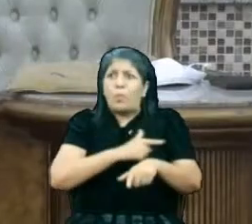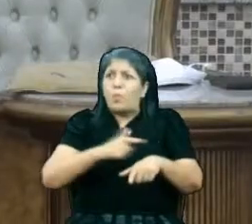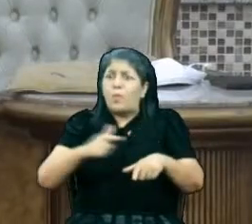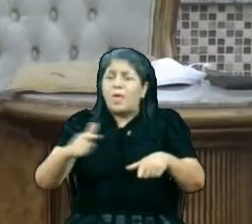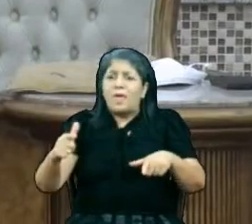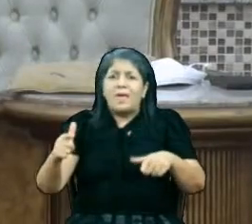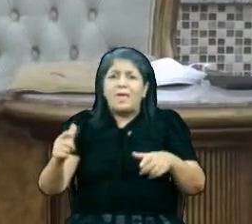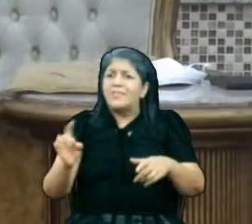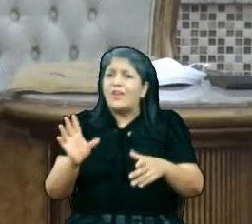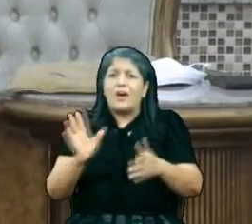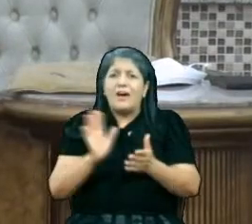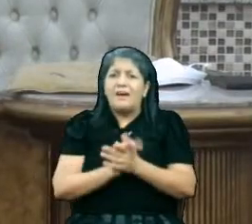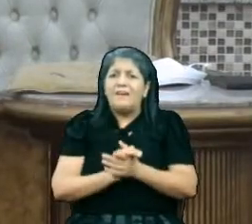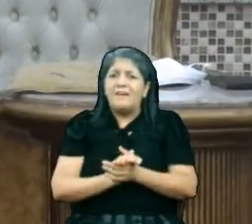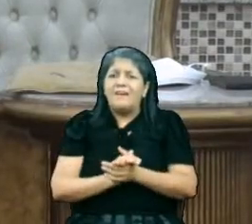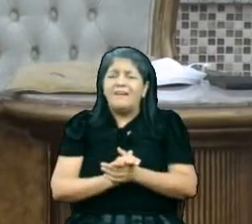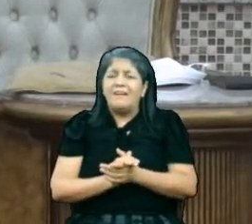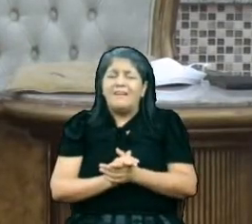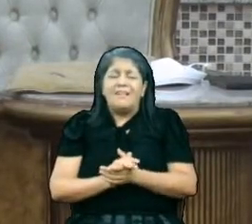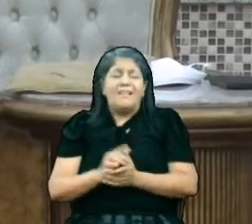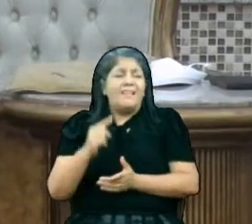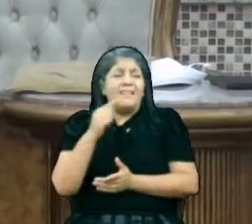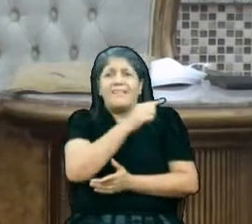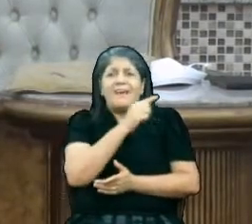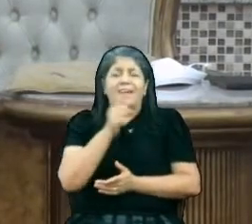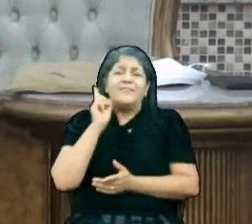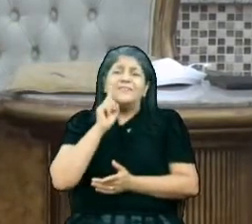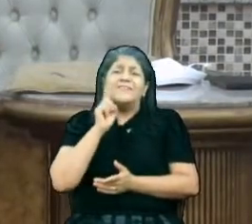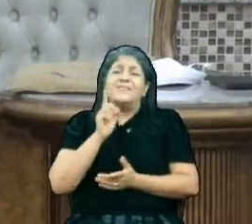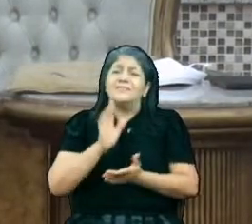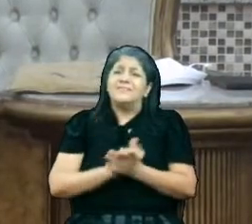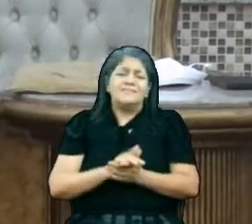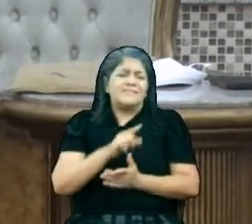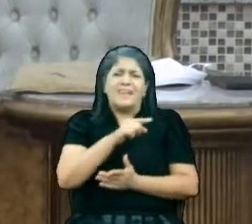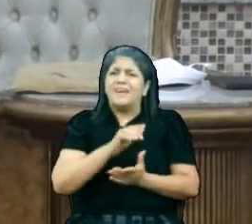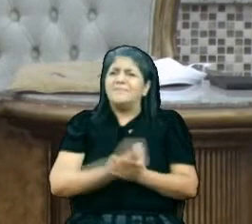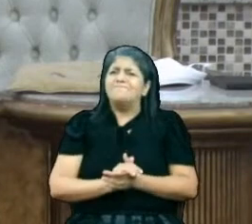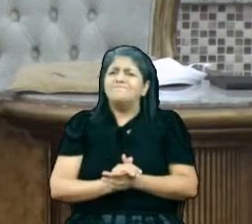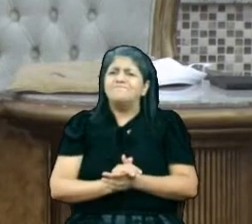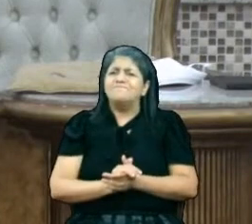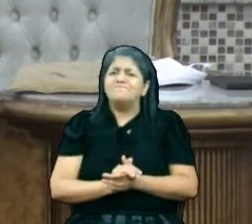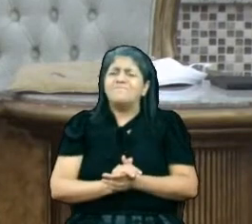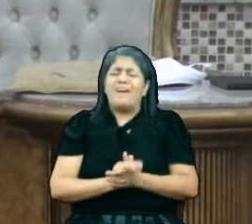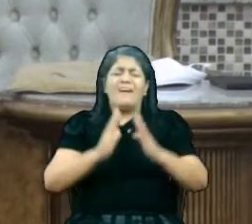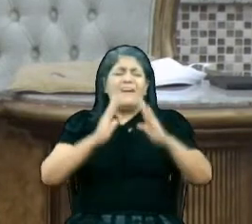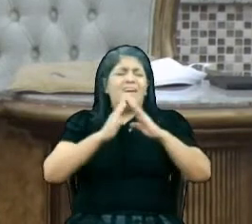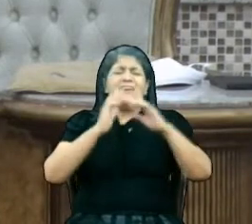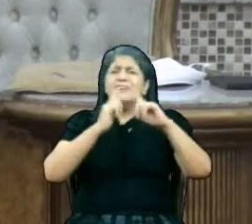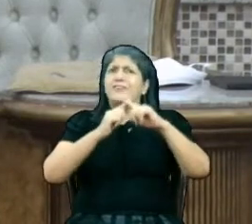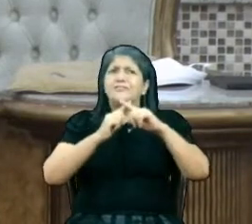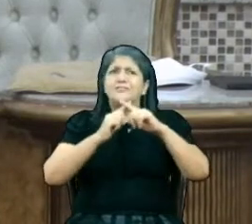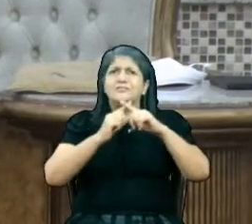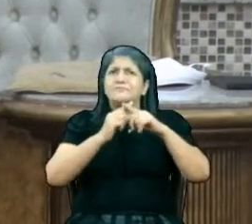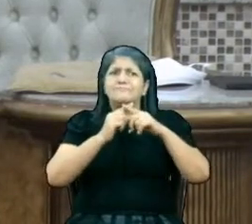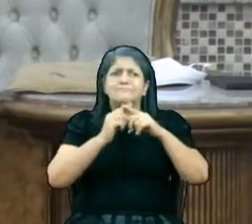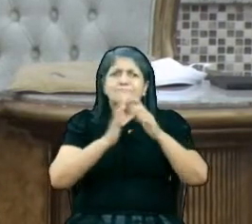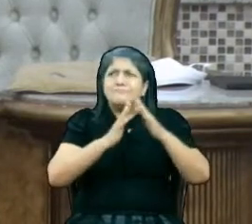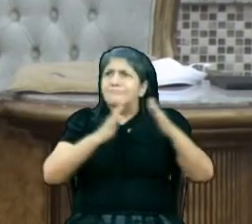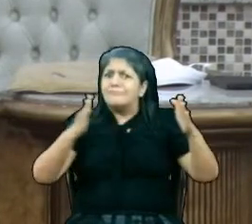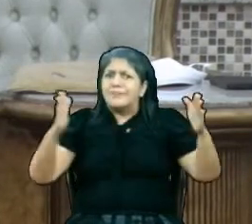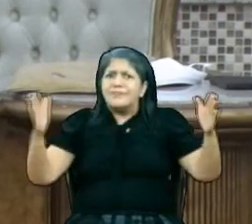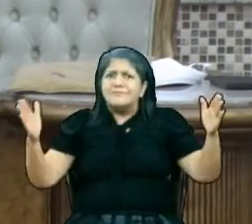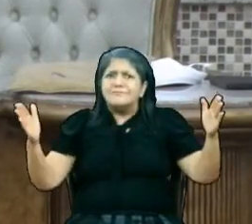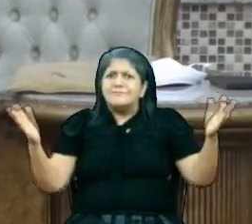ponto turístico ponto de comércio e tão somente isto os irmãos